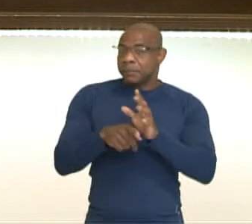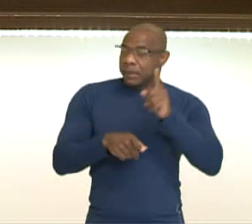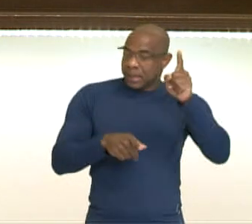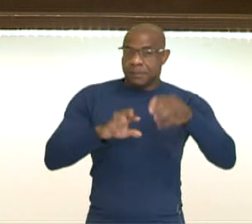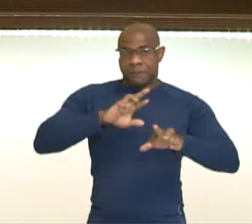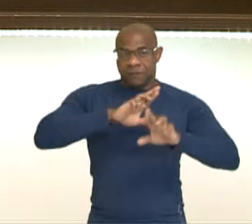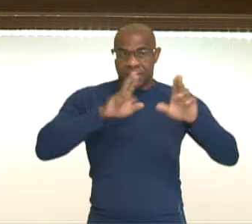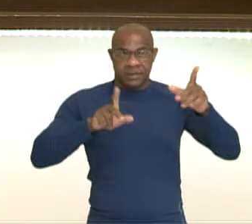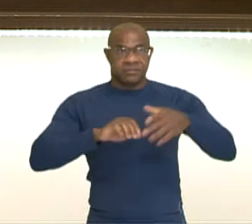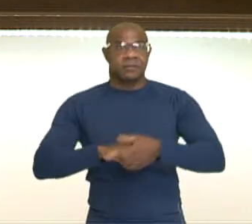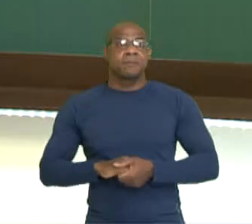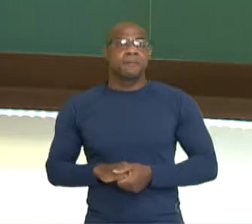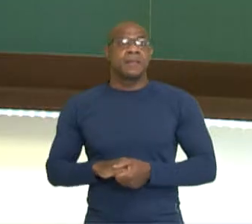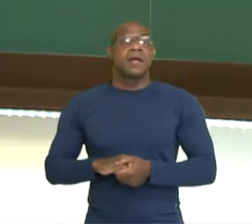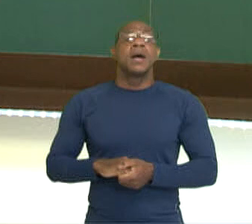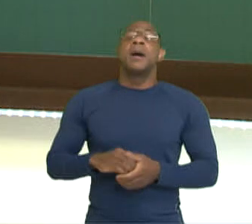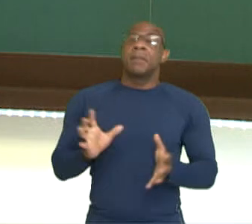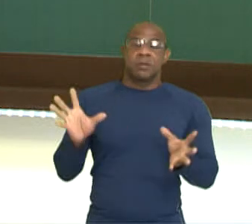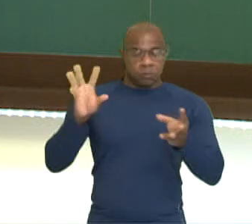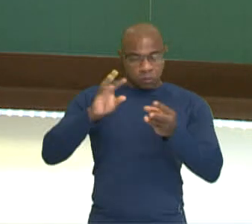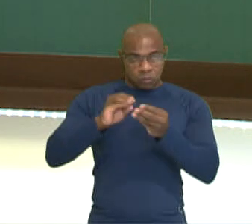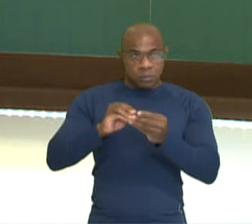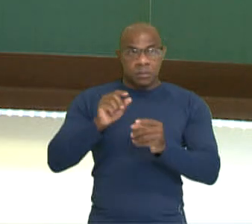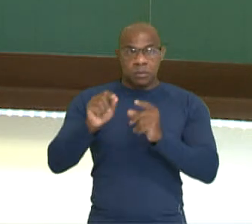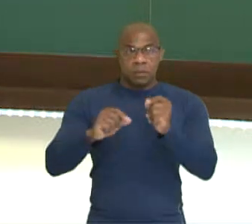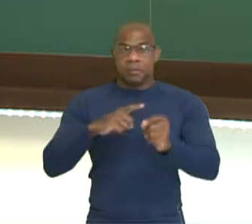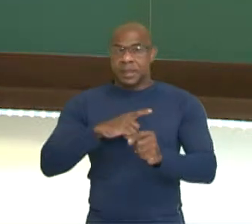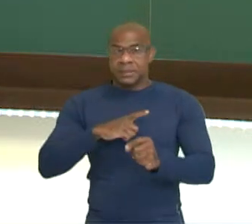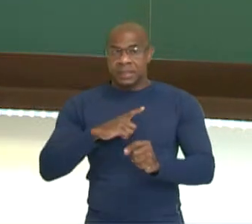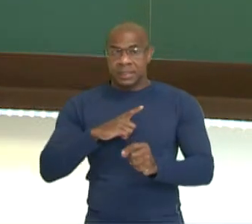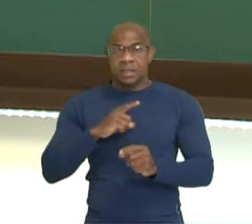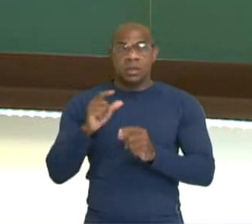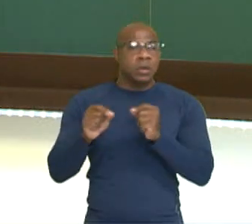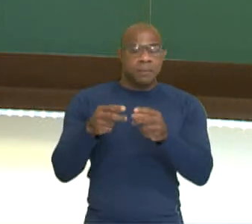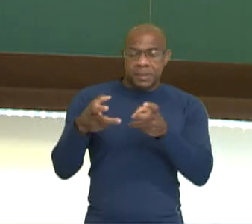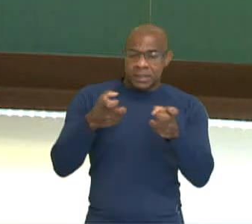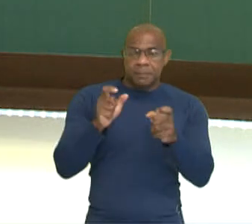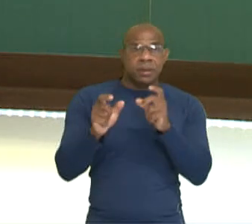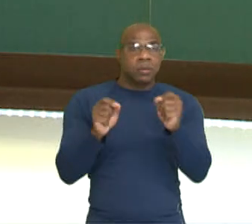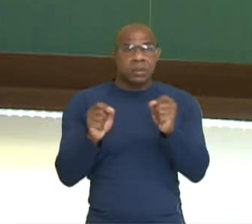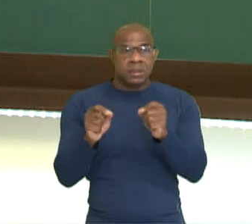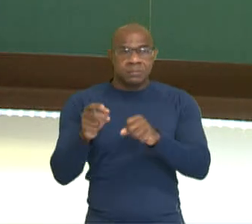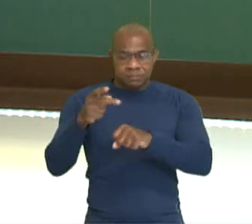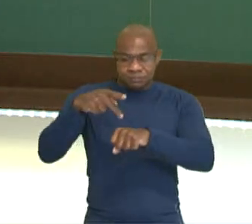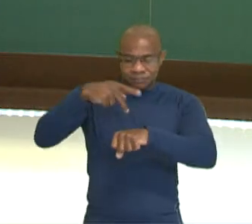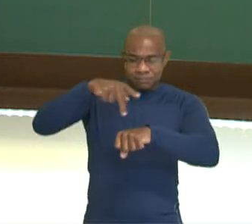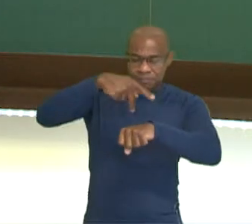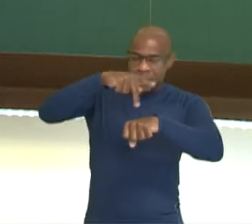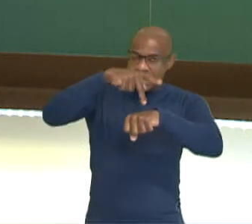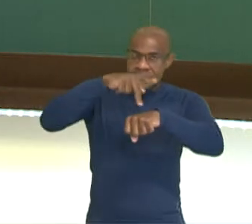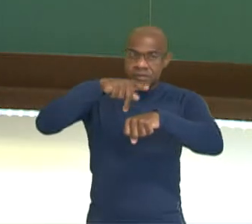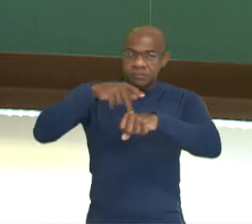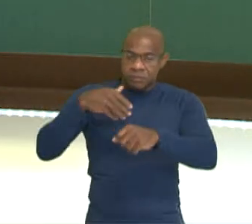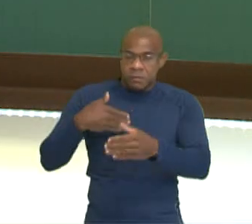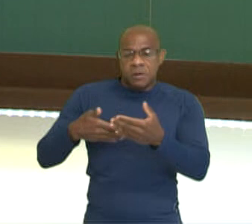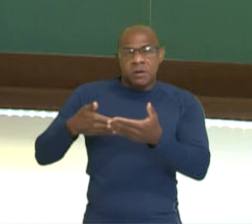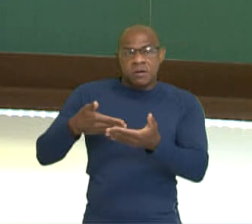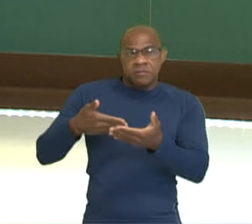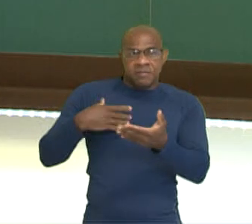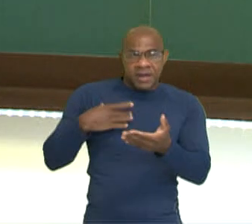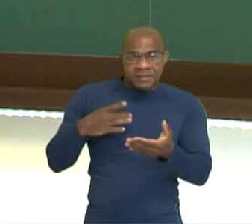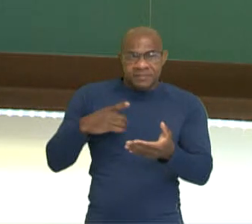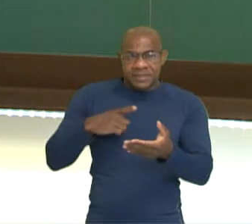cada localidade. Mas fechando, para termos essa noção de nação, claro que nação vai envolver um aspecto